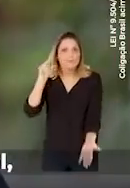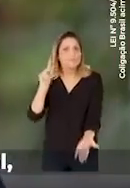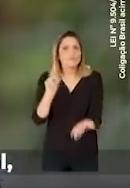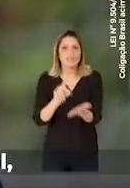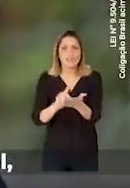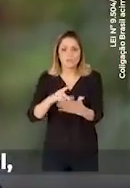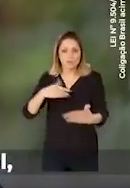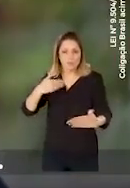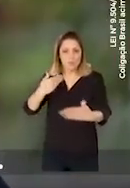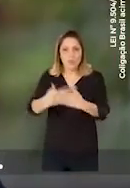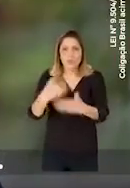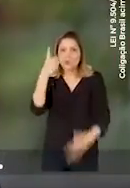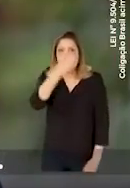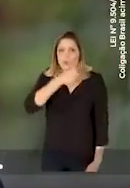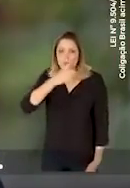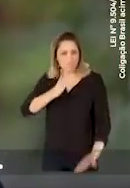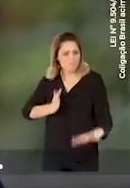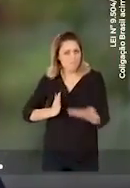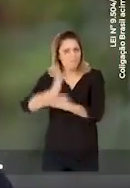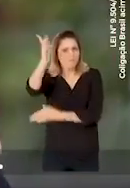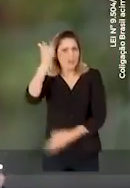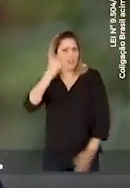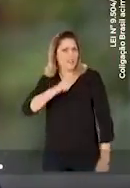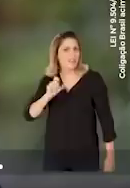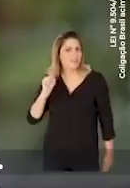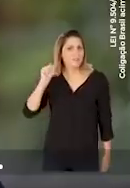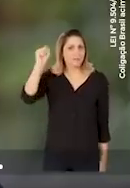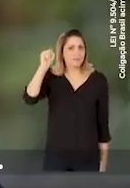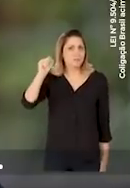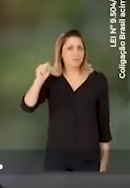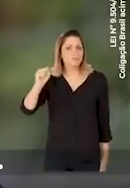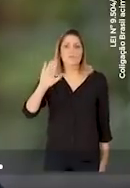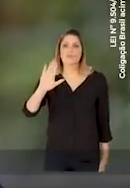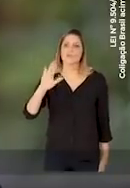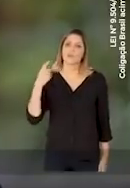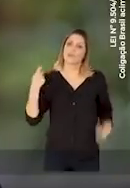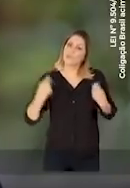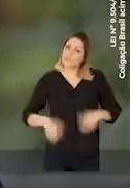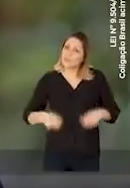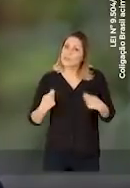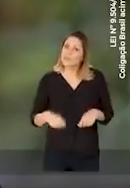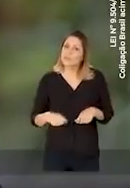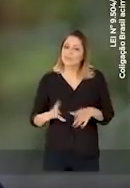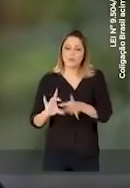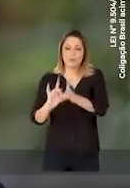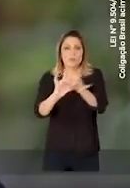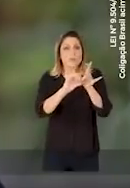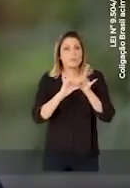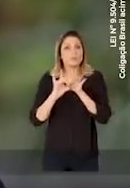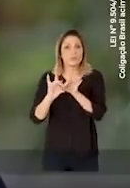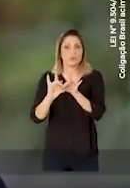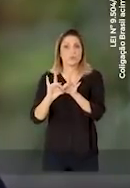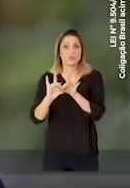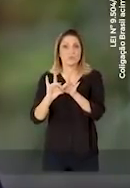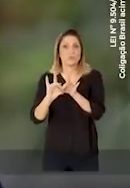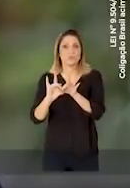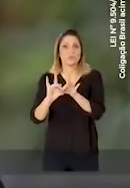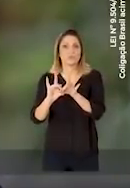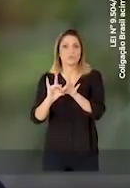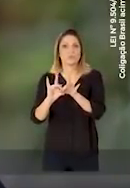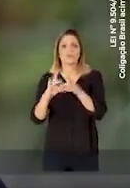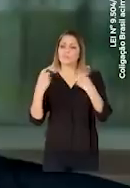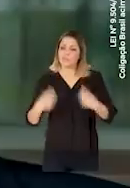possibilidade concreta, real, de ganharmos as eleições no próximo domingo. O que precisamos para tal é nos